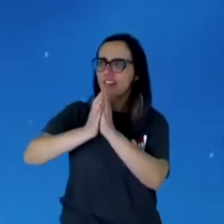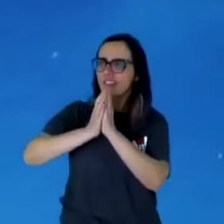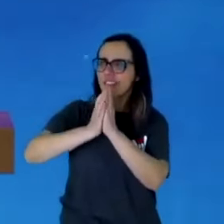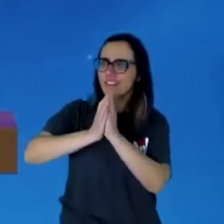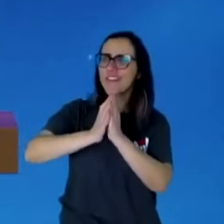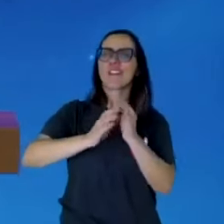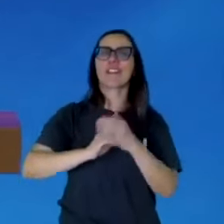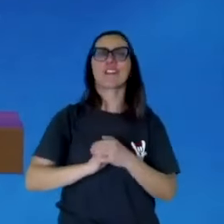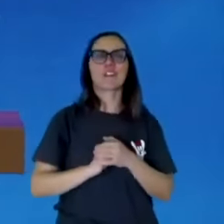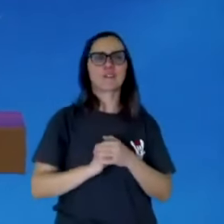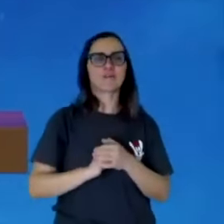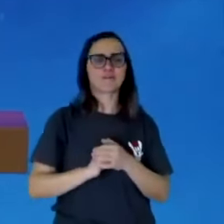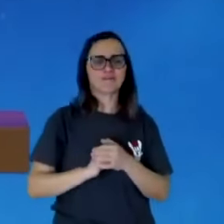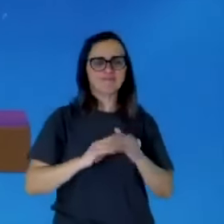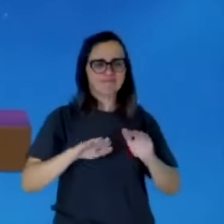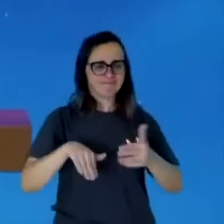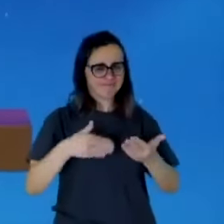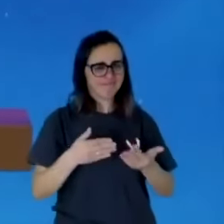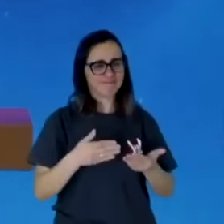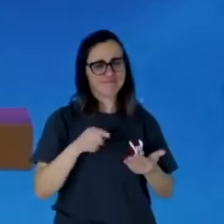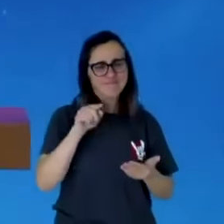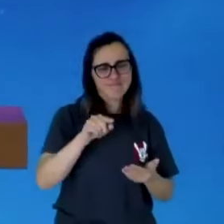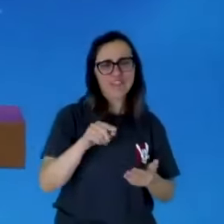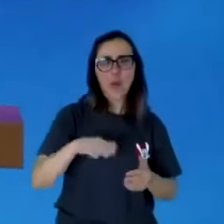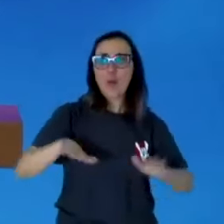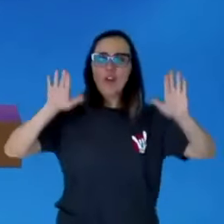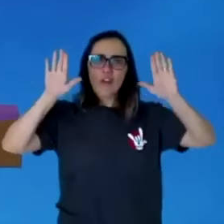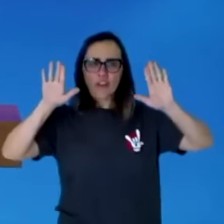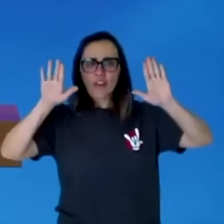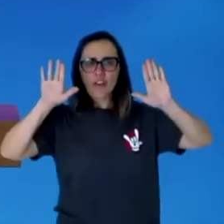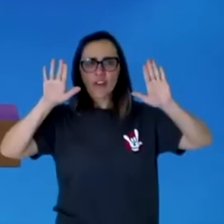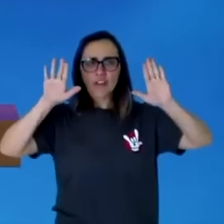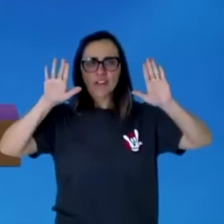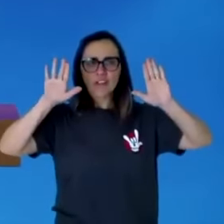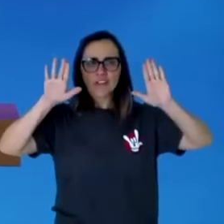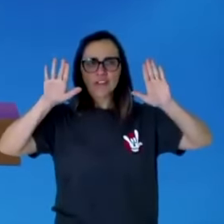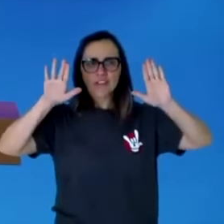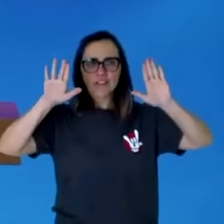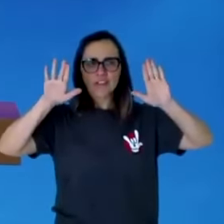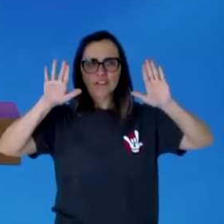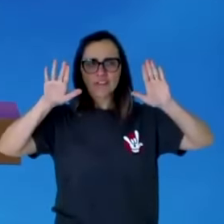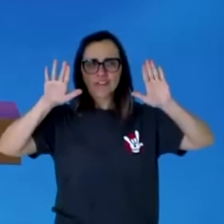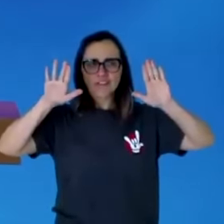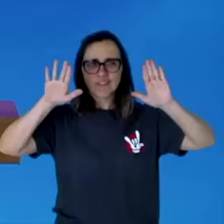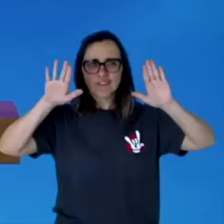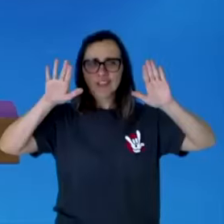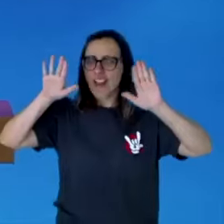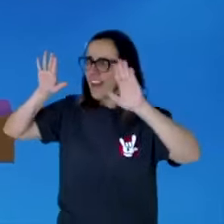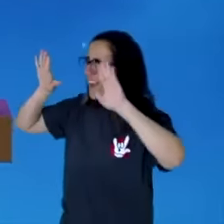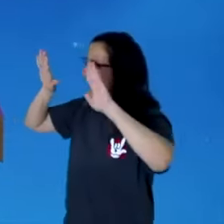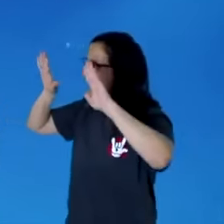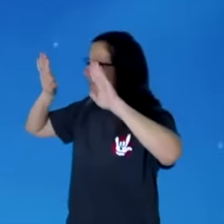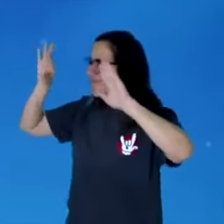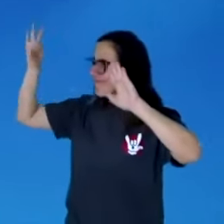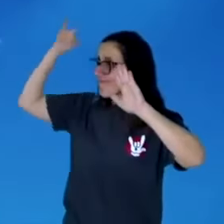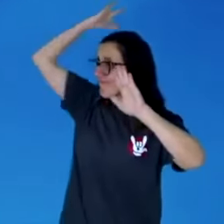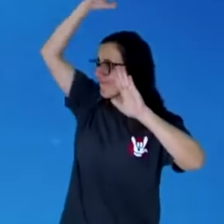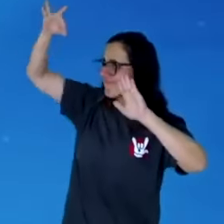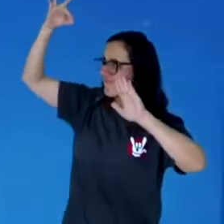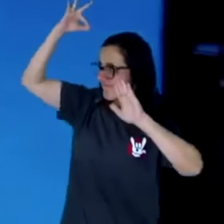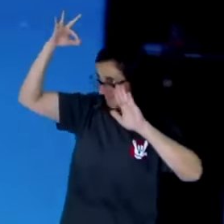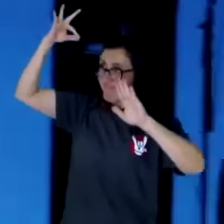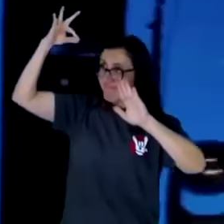levanta a mão na igreja não é mais religião você levanta a mão para ele não ele não errar você a senhor não me erra não aqui ó não me